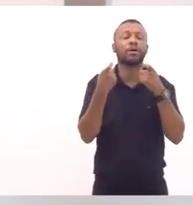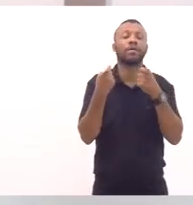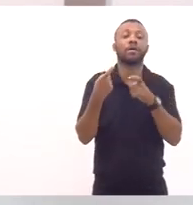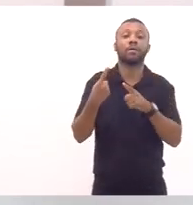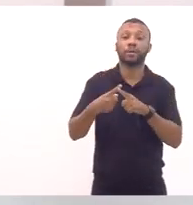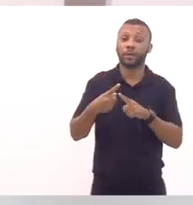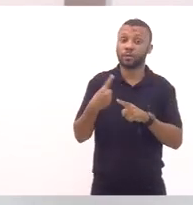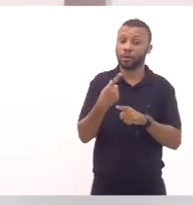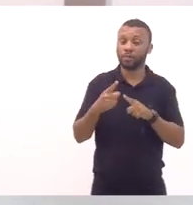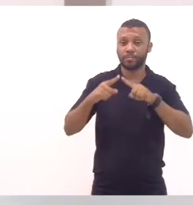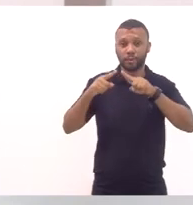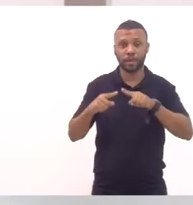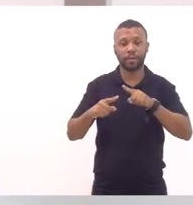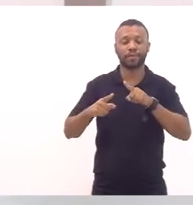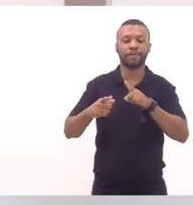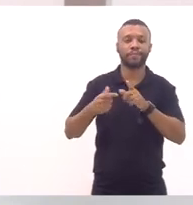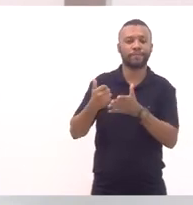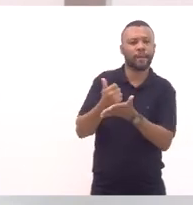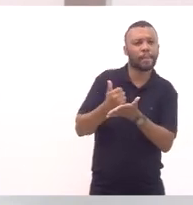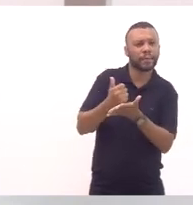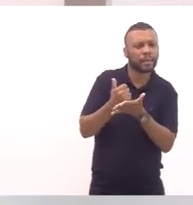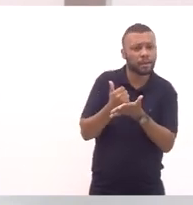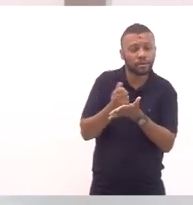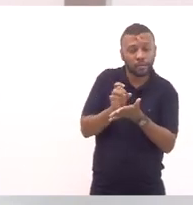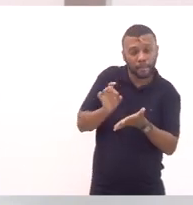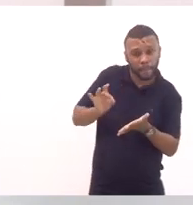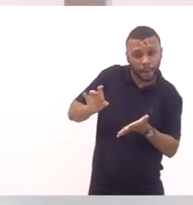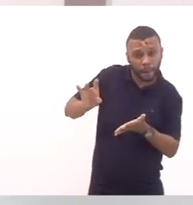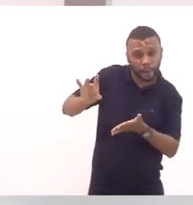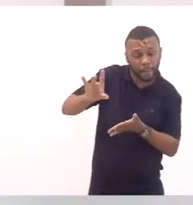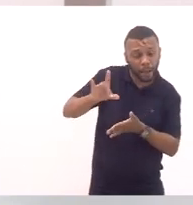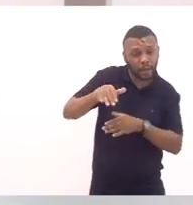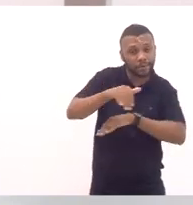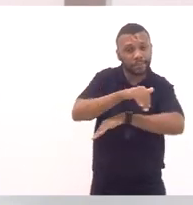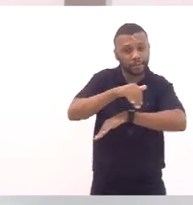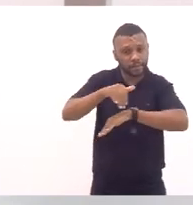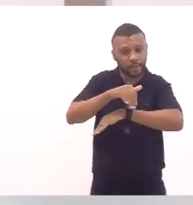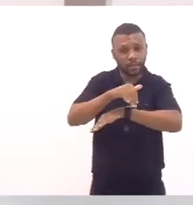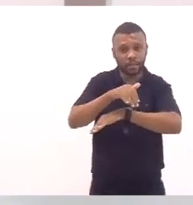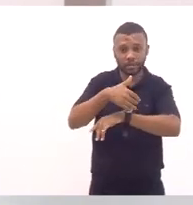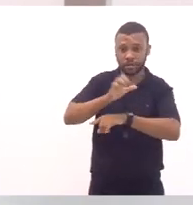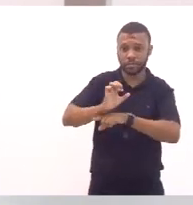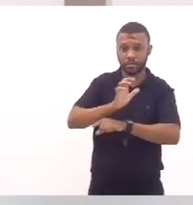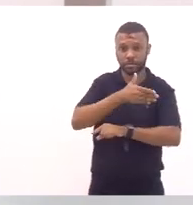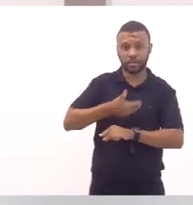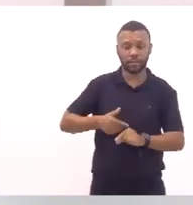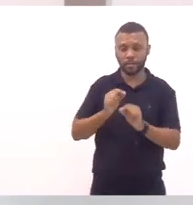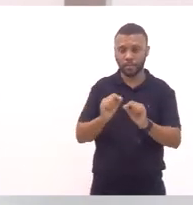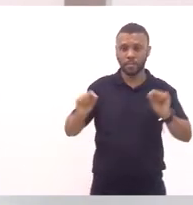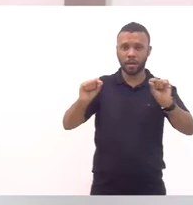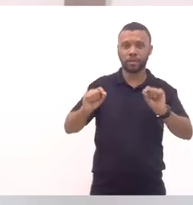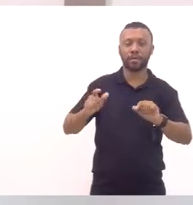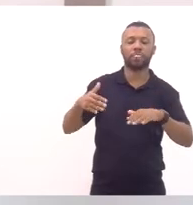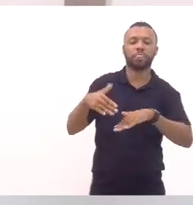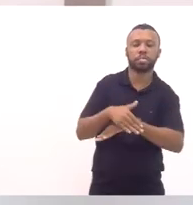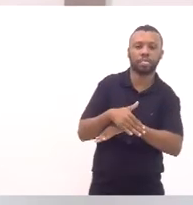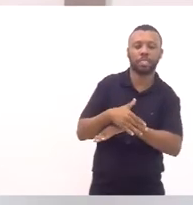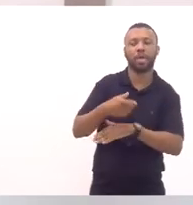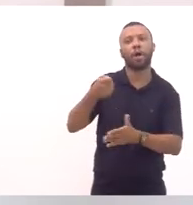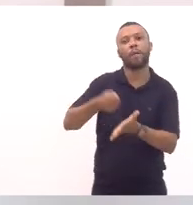trabalhadores farmacêuticos presentes em cada esquina desse Estado estão sendo precarizados, sendo obrigados a serem gerentes,